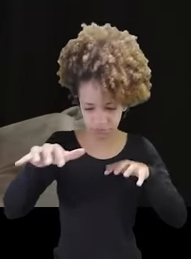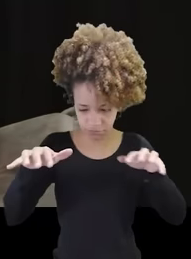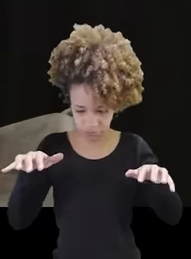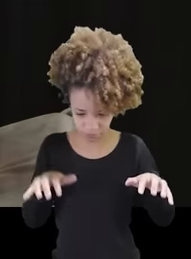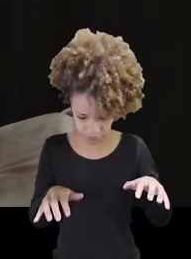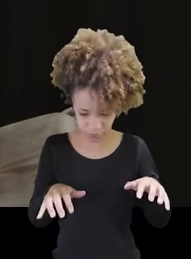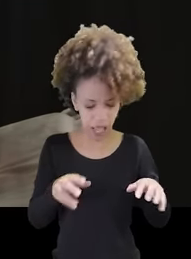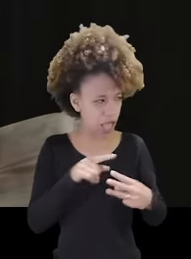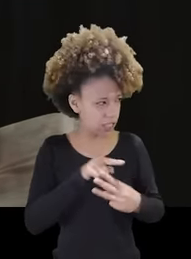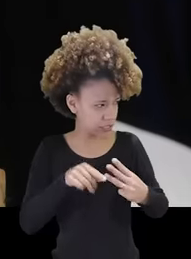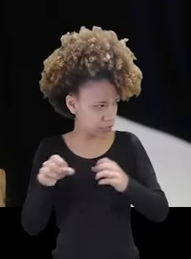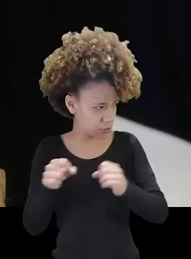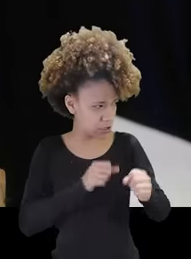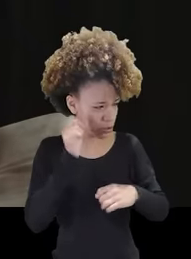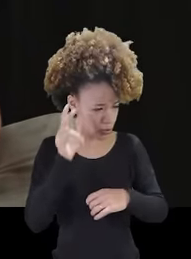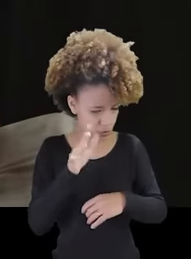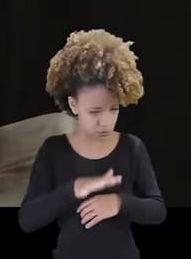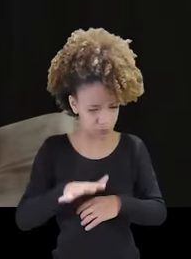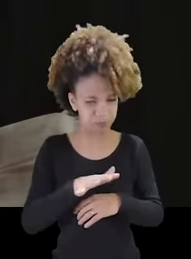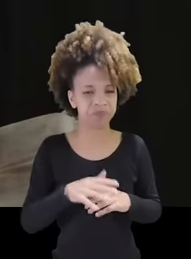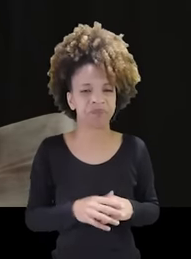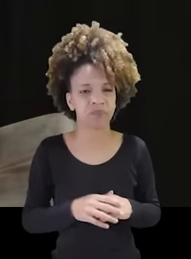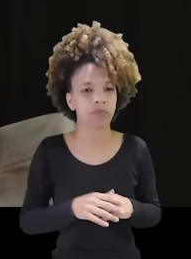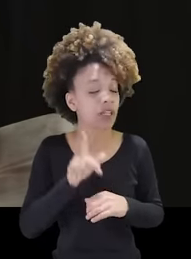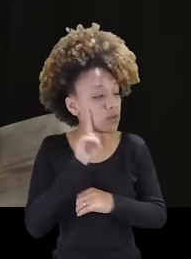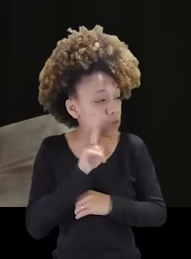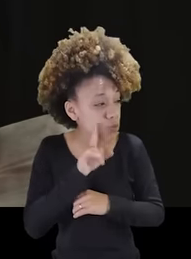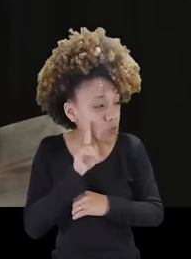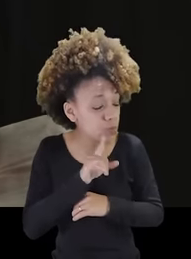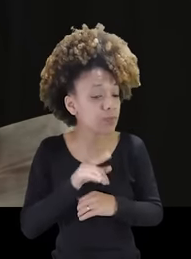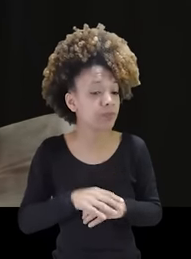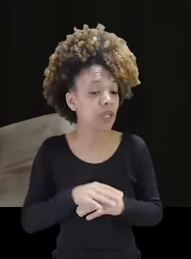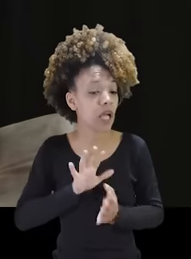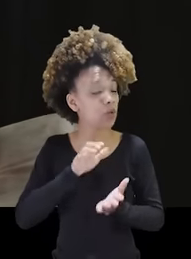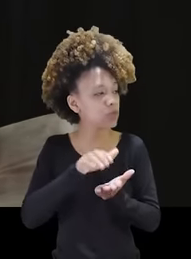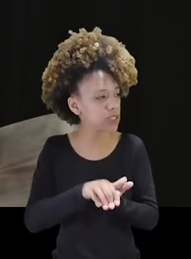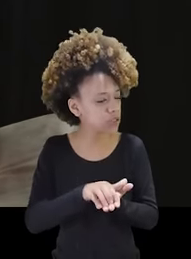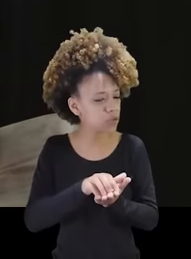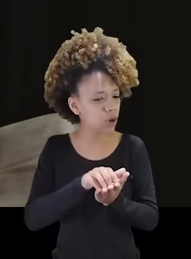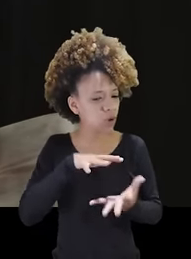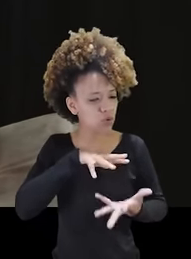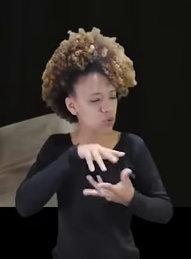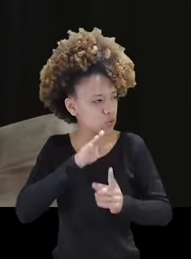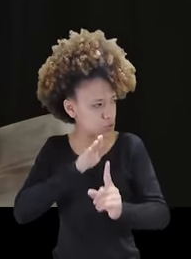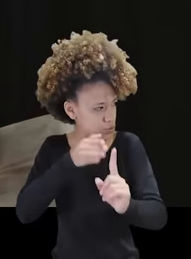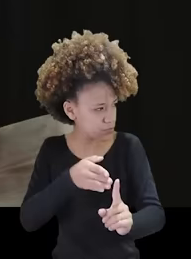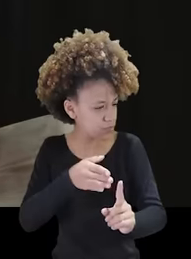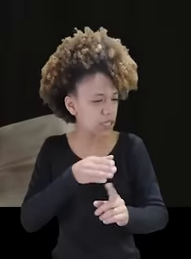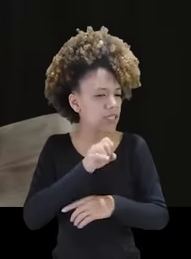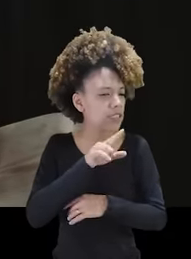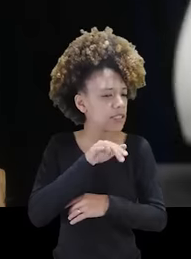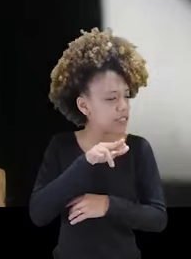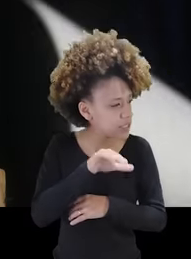hoje são as três potências de cultura no mundo certo Estados Unidos é o Centro Cultural do mundo hoje porque tá valendo